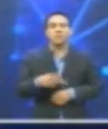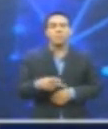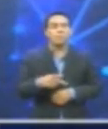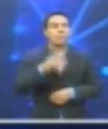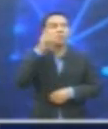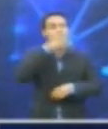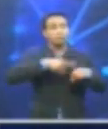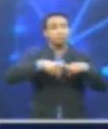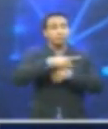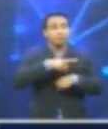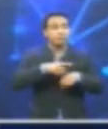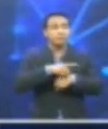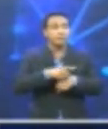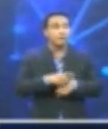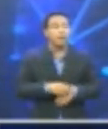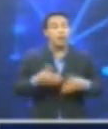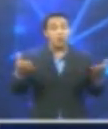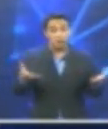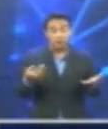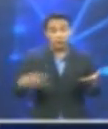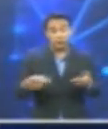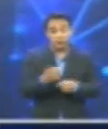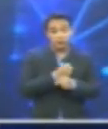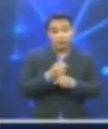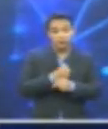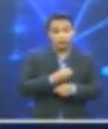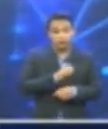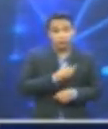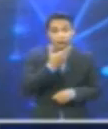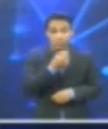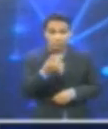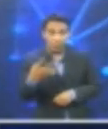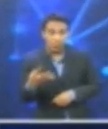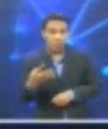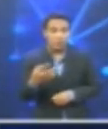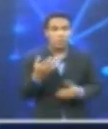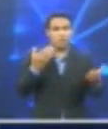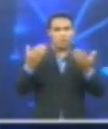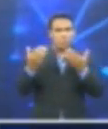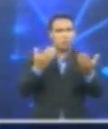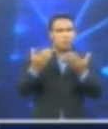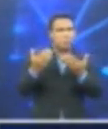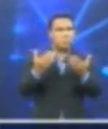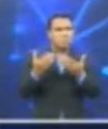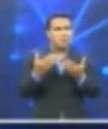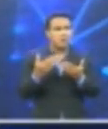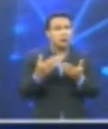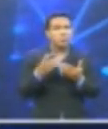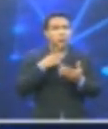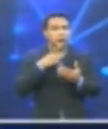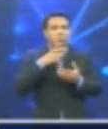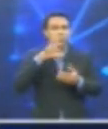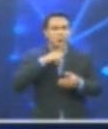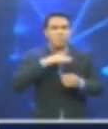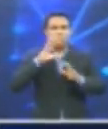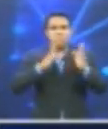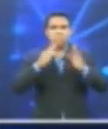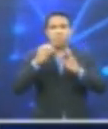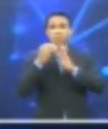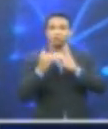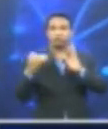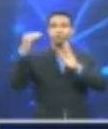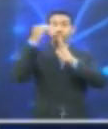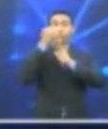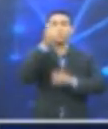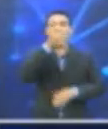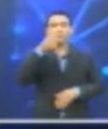ano de 1900, hoje, este ano atual que nós estamos vivendo, de 2014, houve uma elevação de